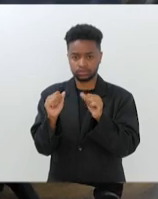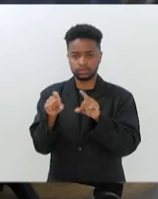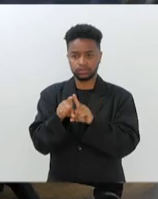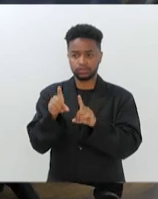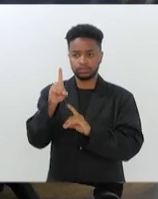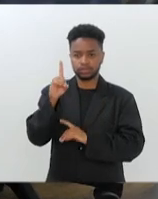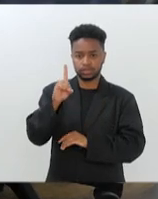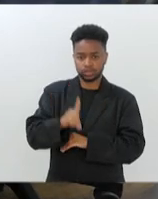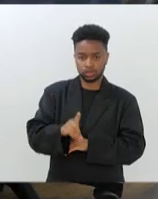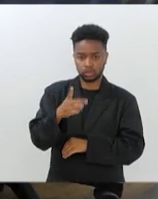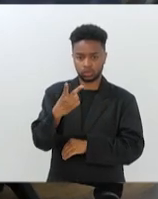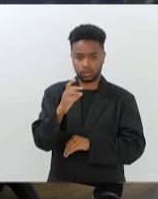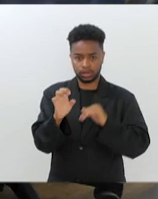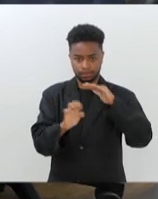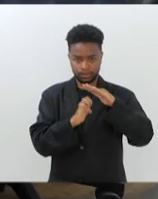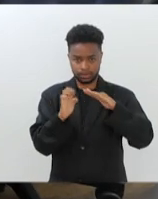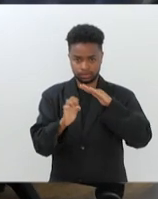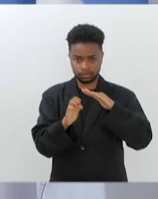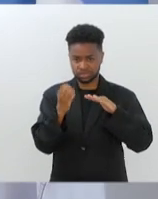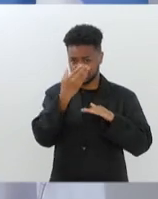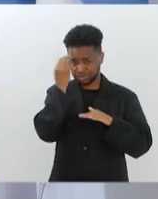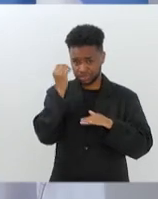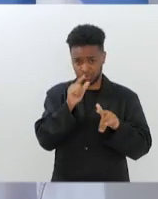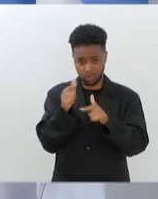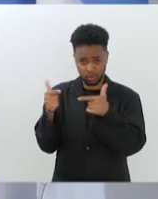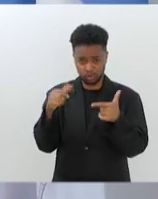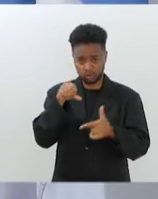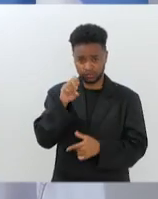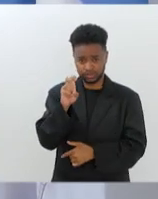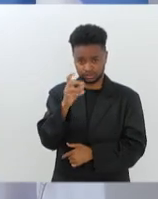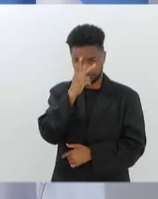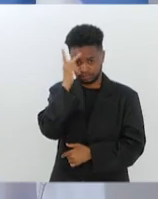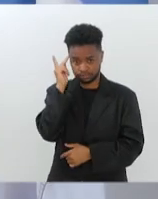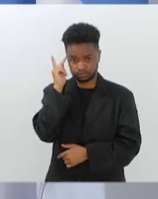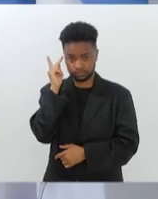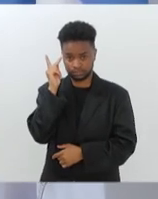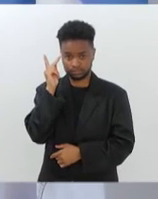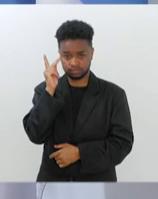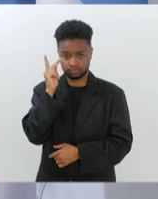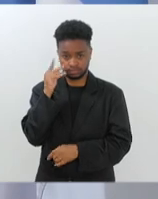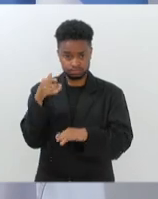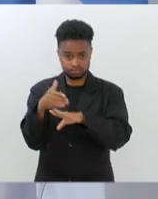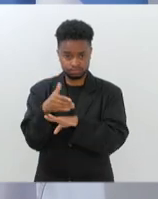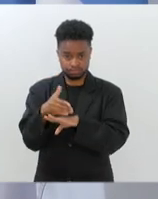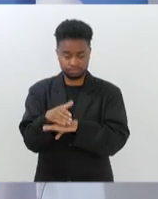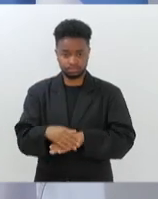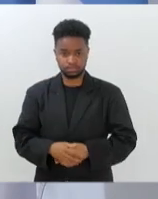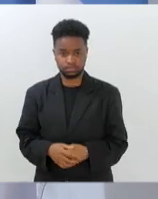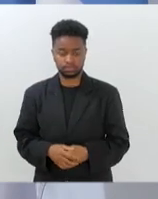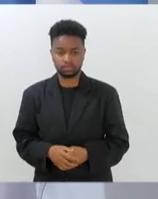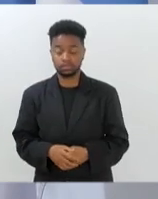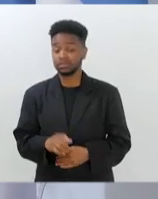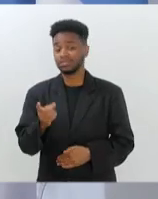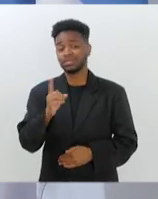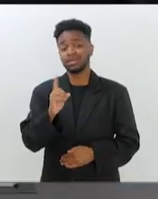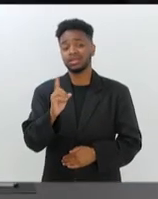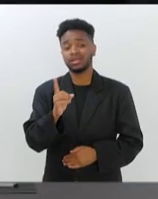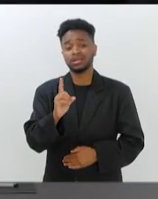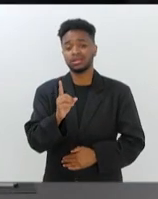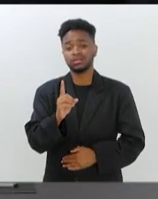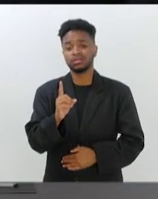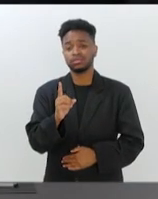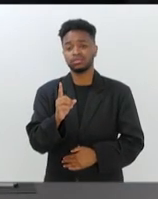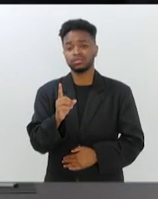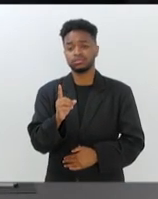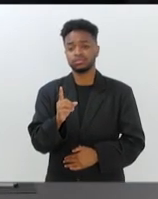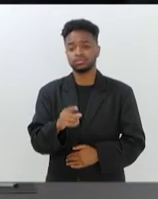de duas empresas a senhora Esqueceu os outros 95 convidados que passaram pelo camarote não eu